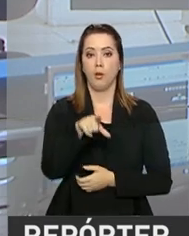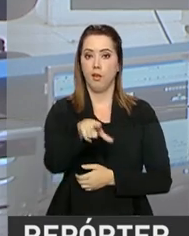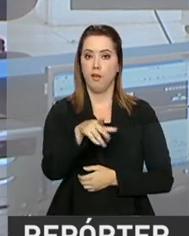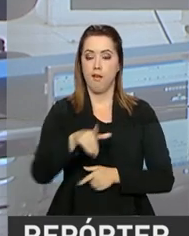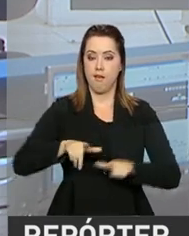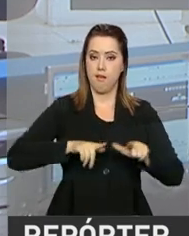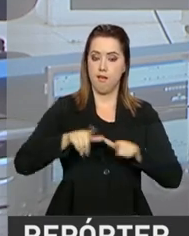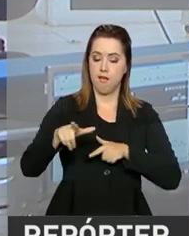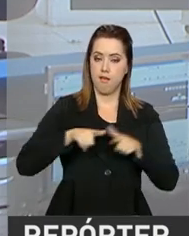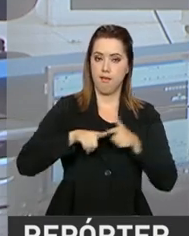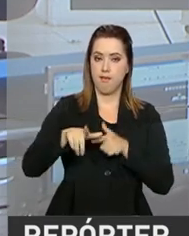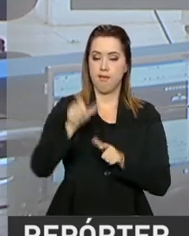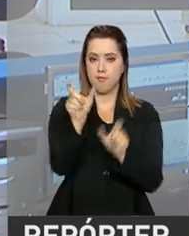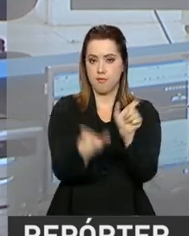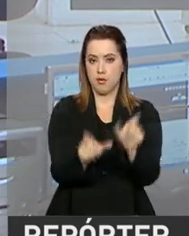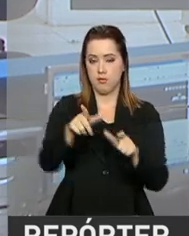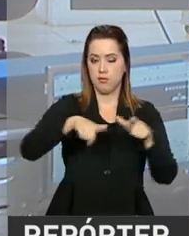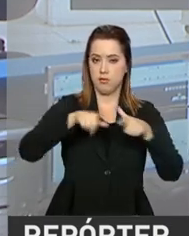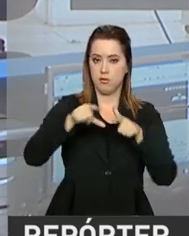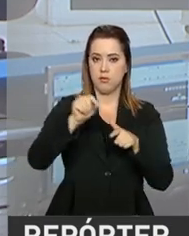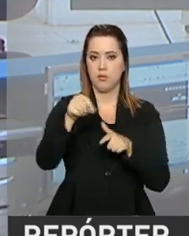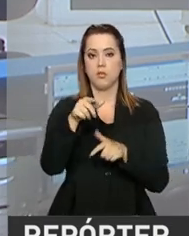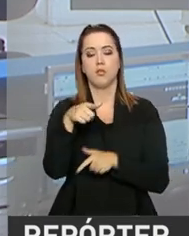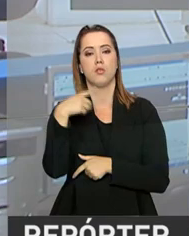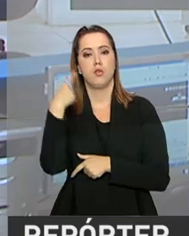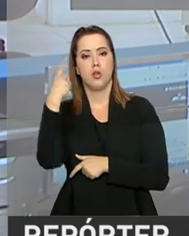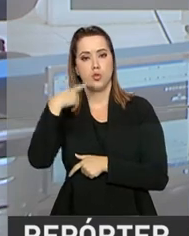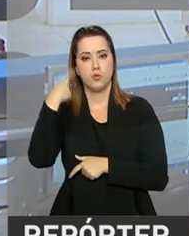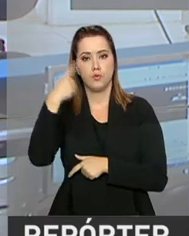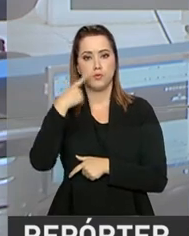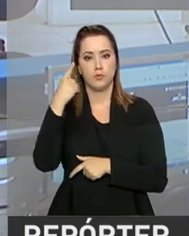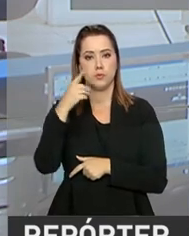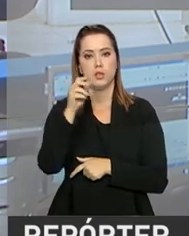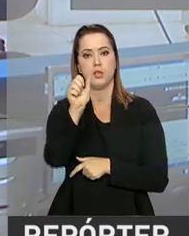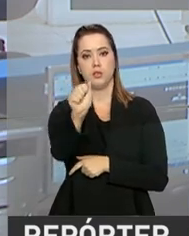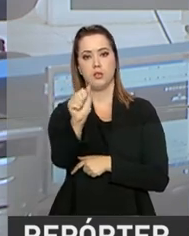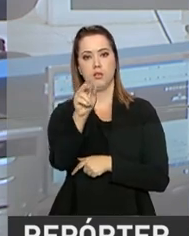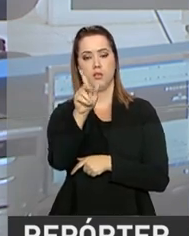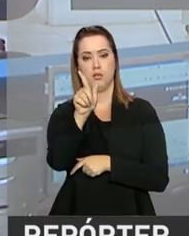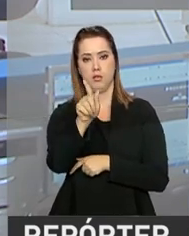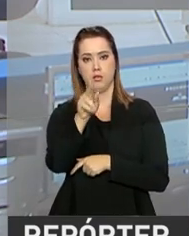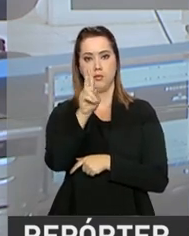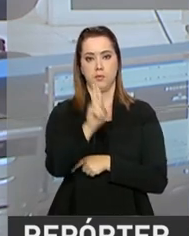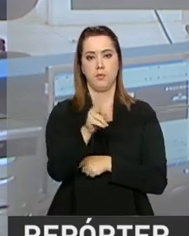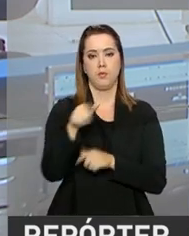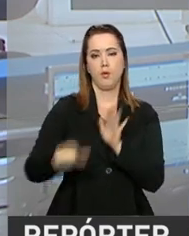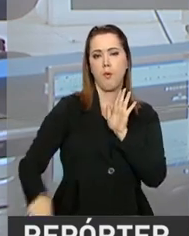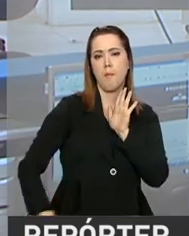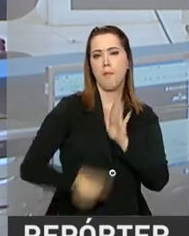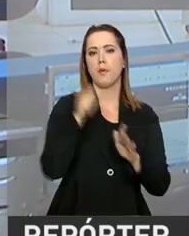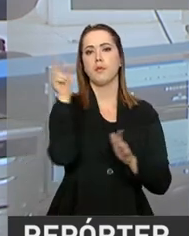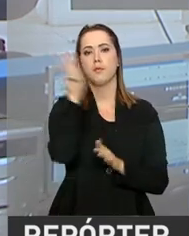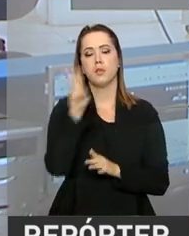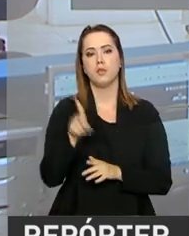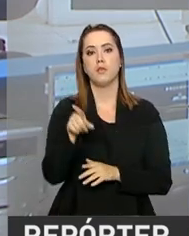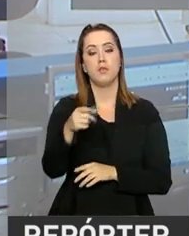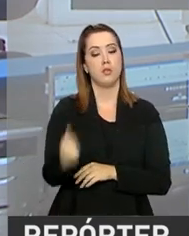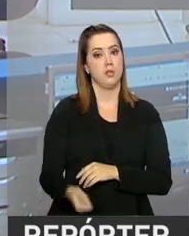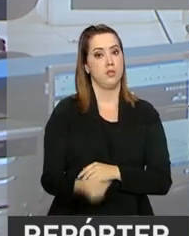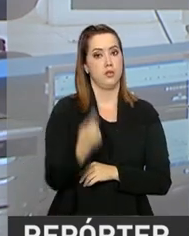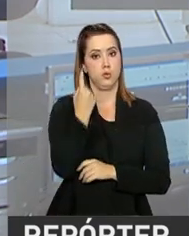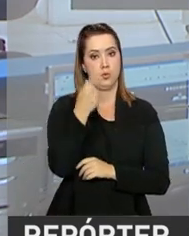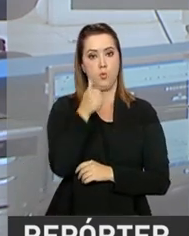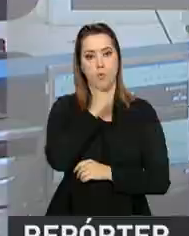carreira Gleice Maria Fernandes Mendonça é a nova advogada-geral da União. Esta vai ser a primeira vez na história que uma mulher